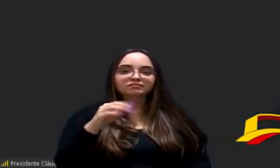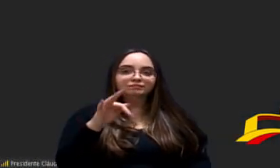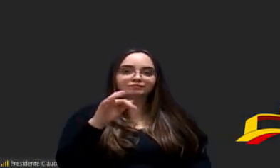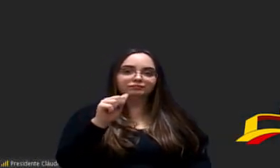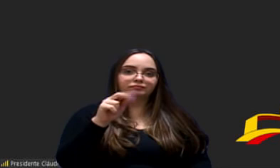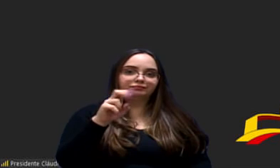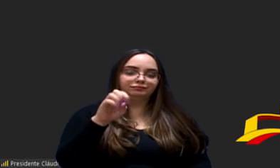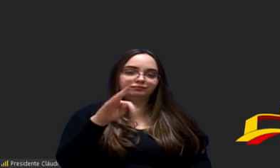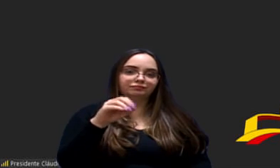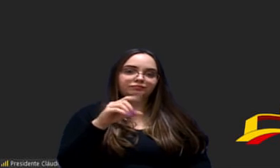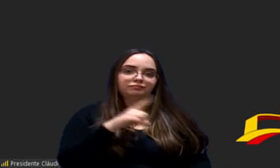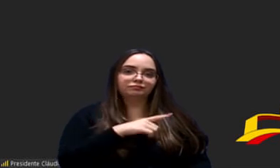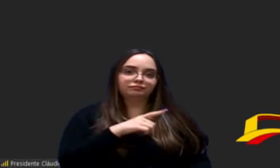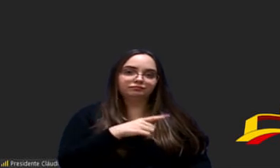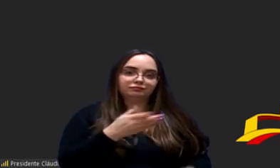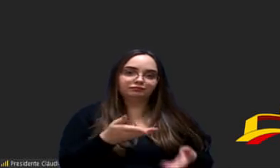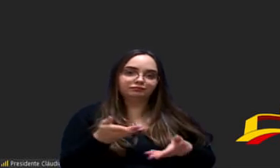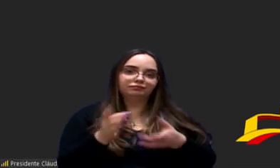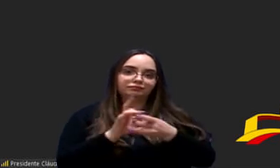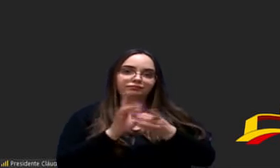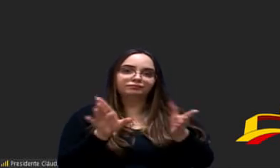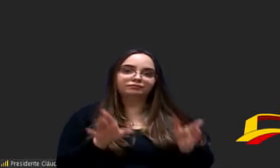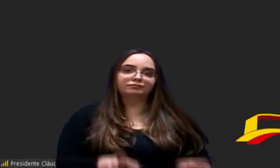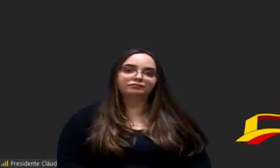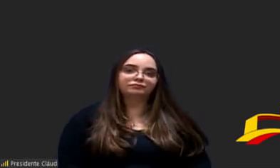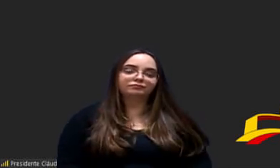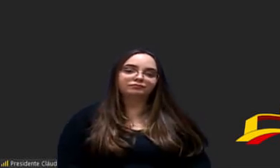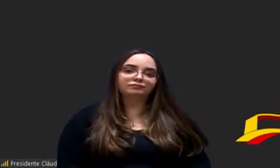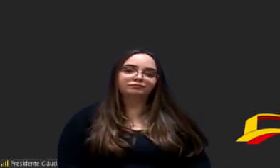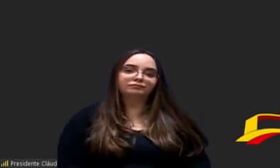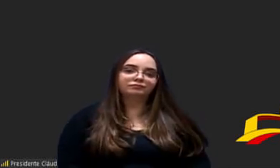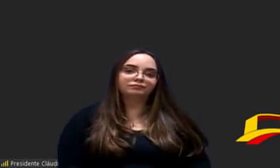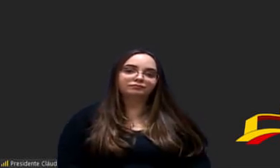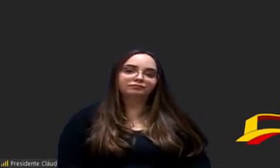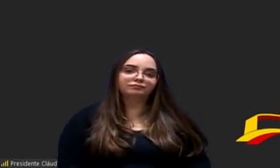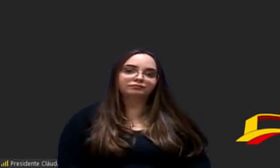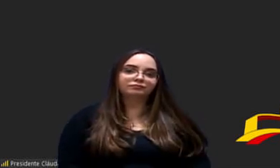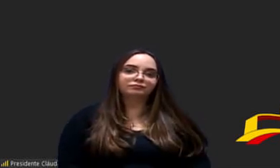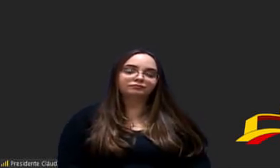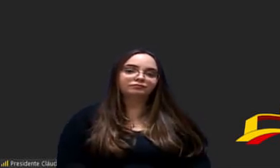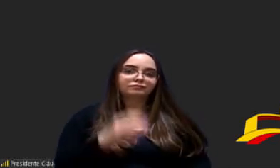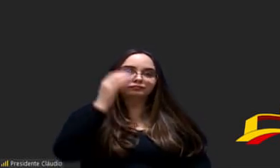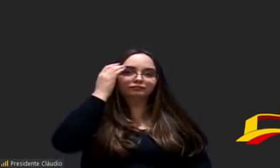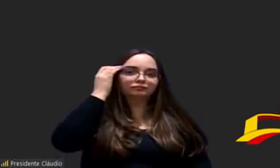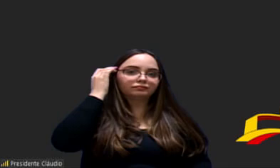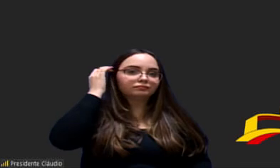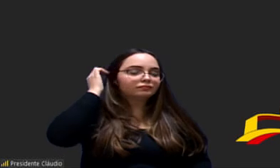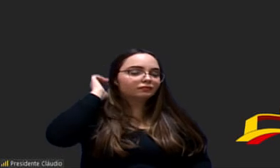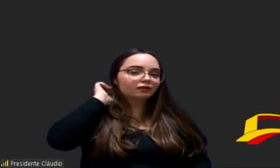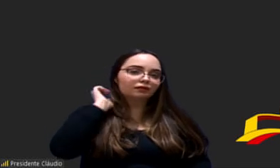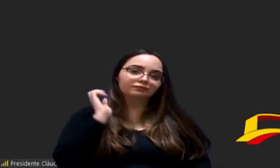Fausto, então tem a palavra, vereador Fausto. Logo em seguida, Luiz Santos.